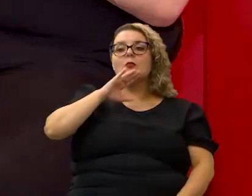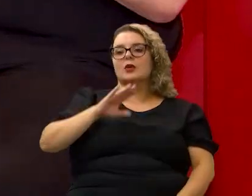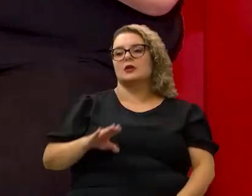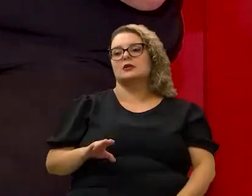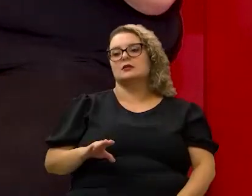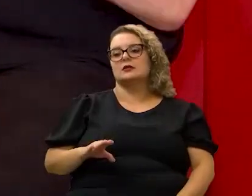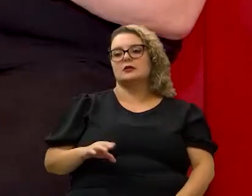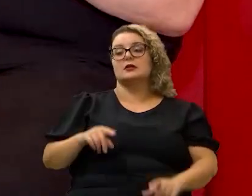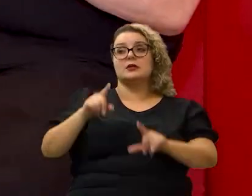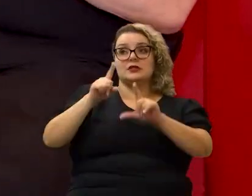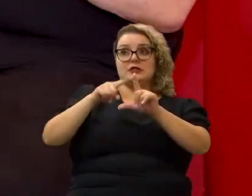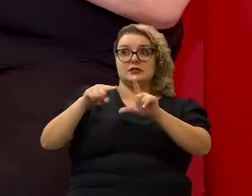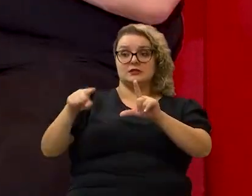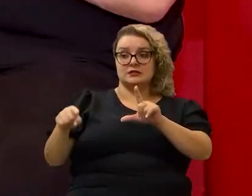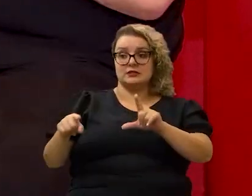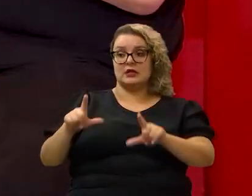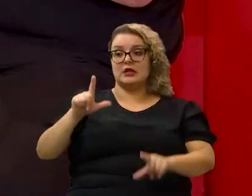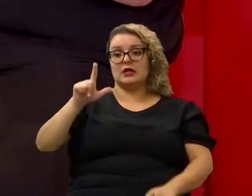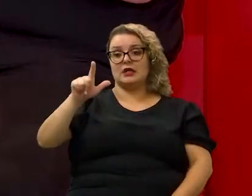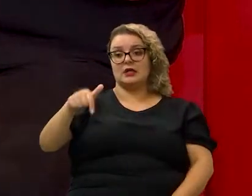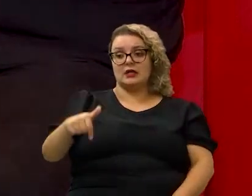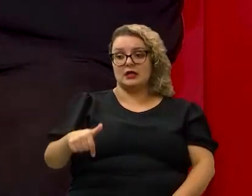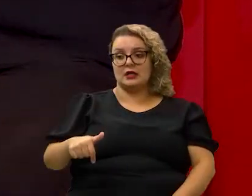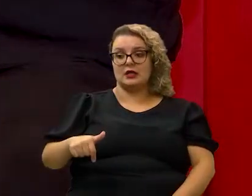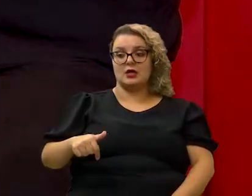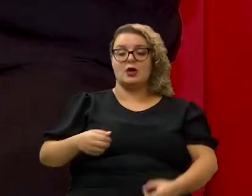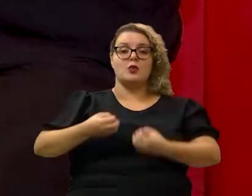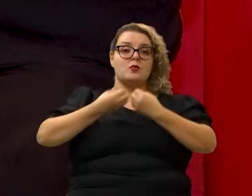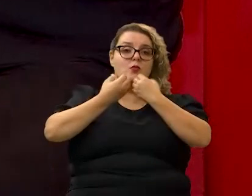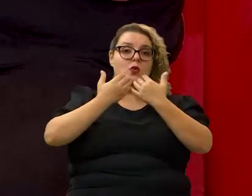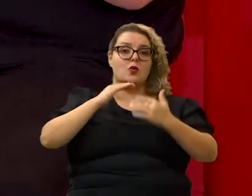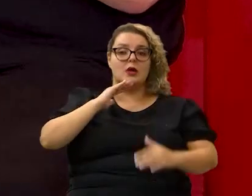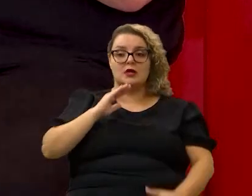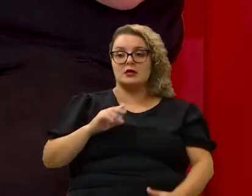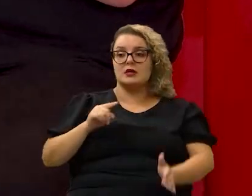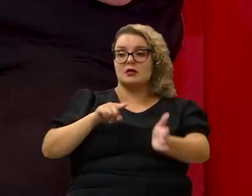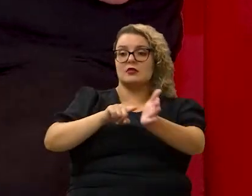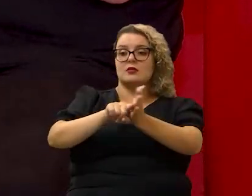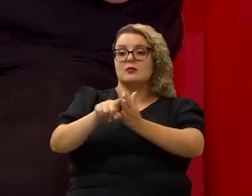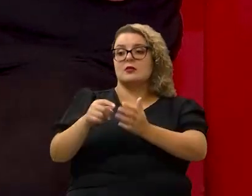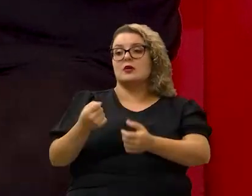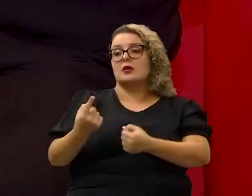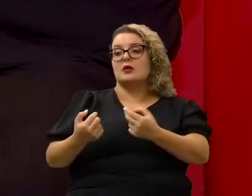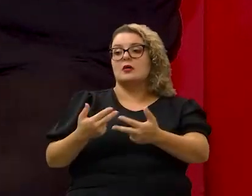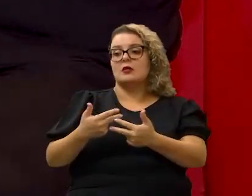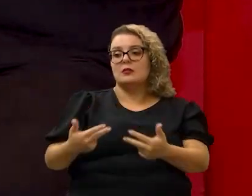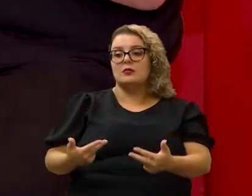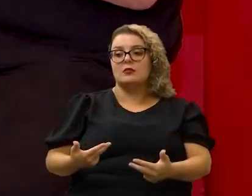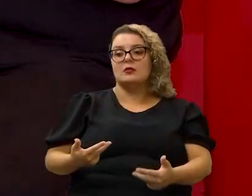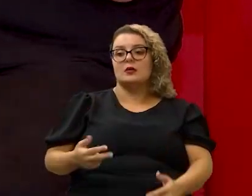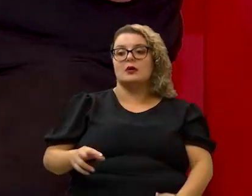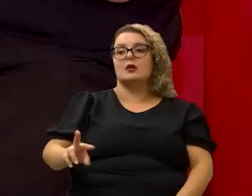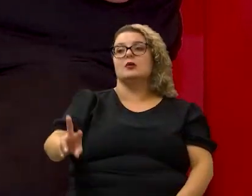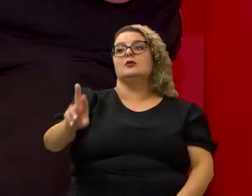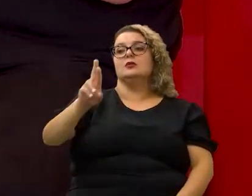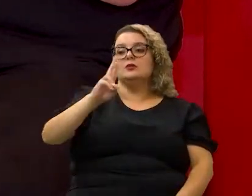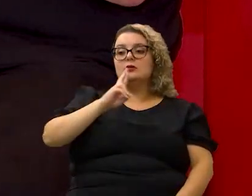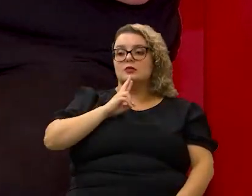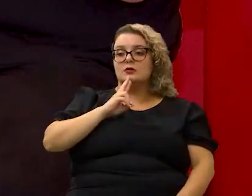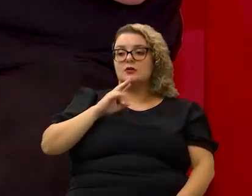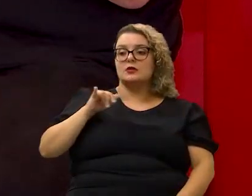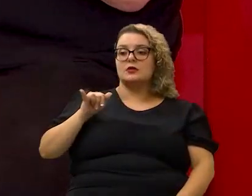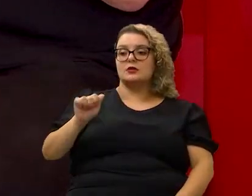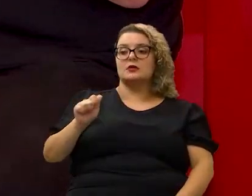tarde, estatisticamente, depois que você coloca boa tarde, é porque você vai perguntar alguma coisa. Então aí qual é a resposta da